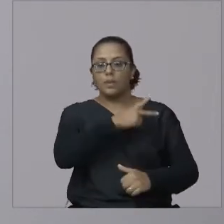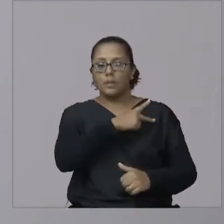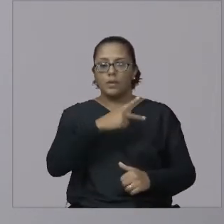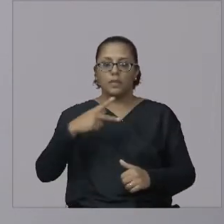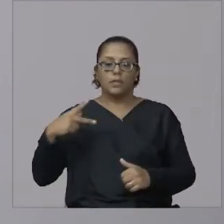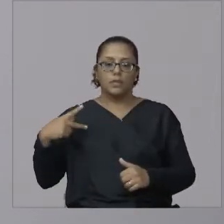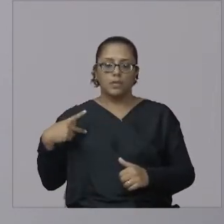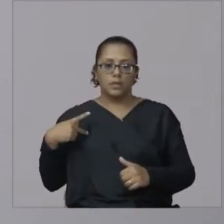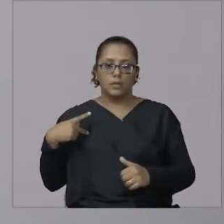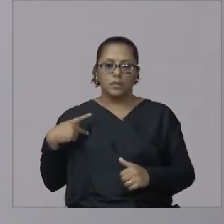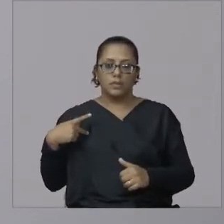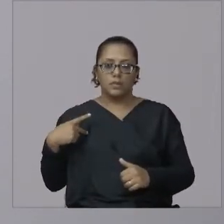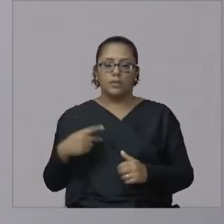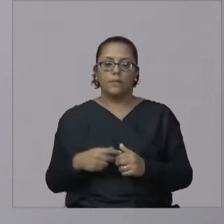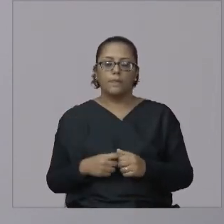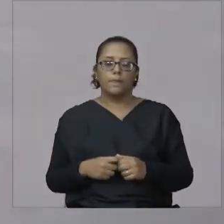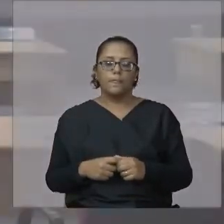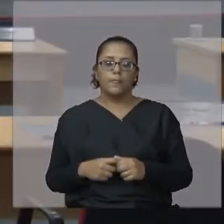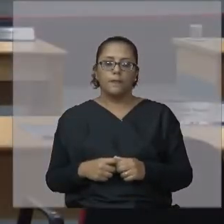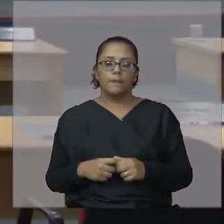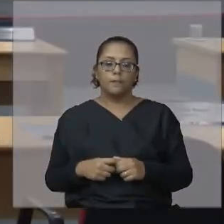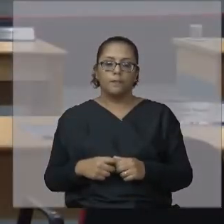processo de votação, vereadora Amélia Naomi.